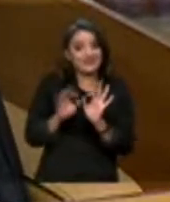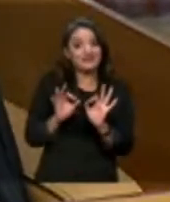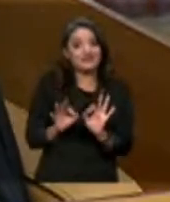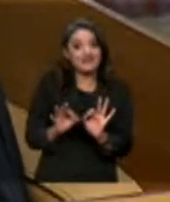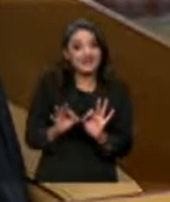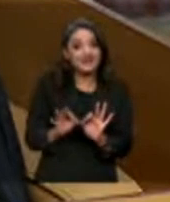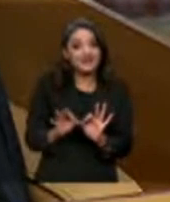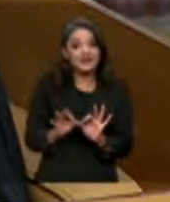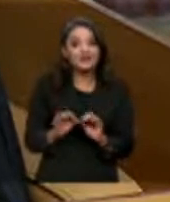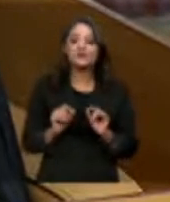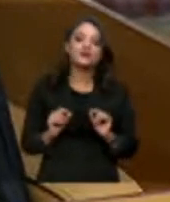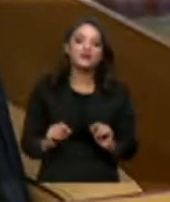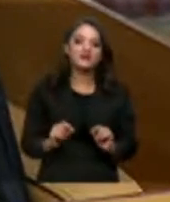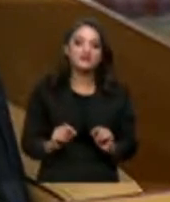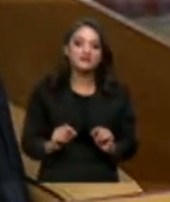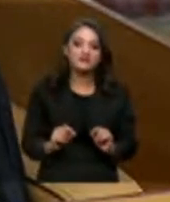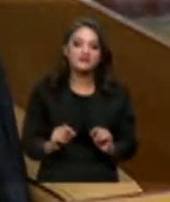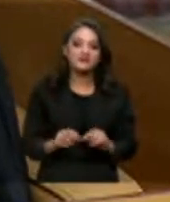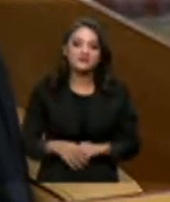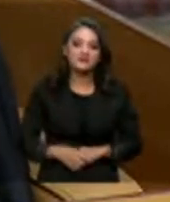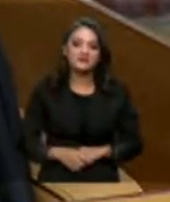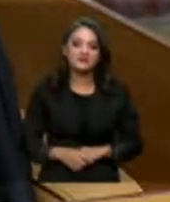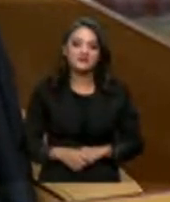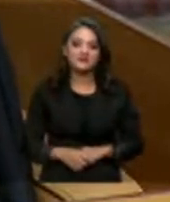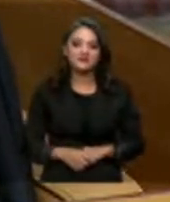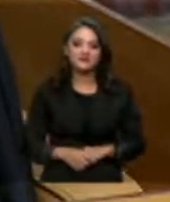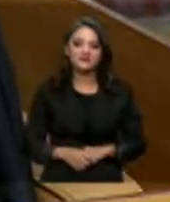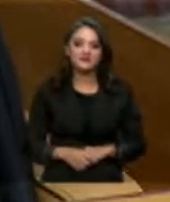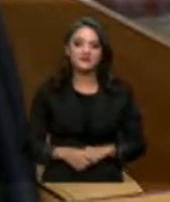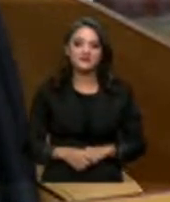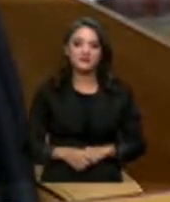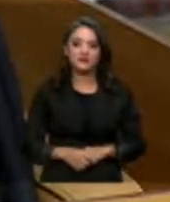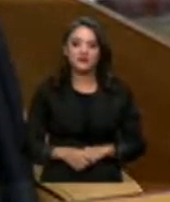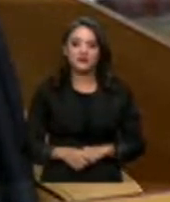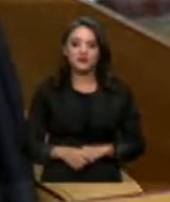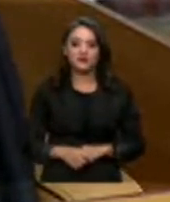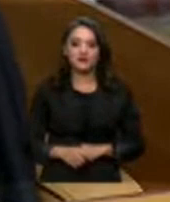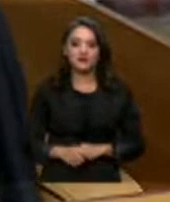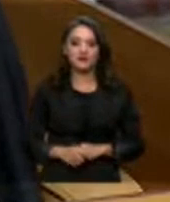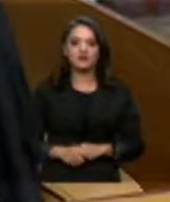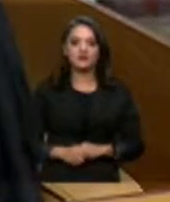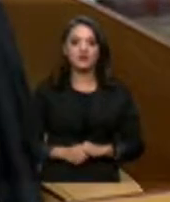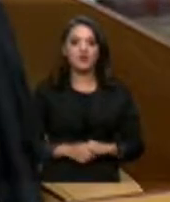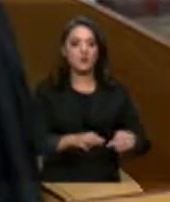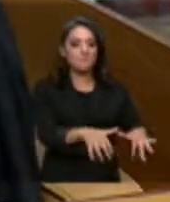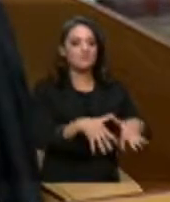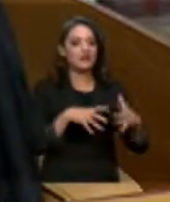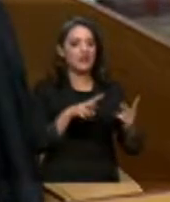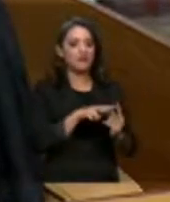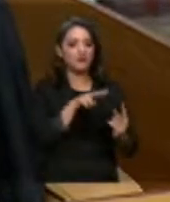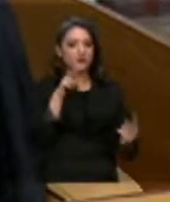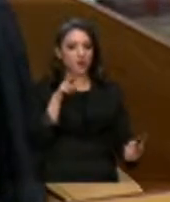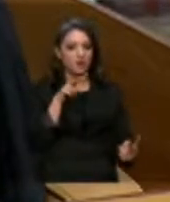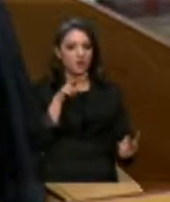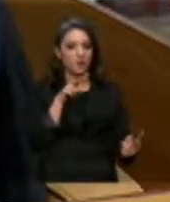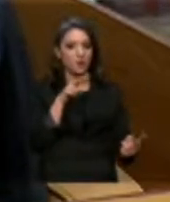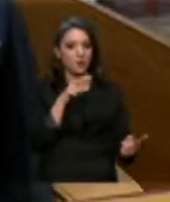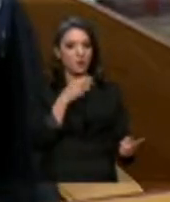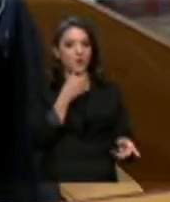que tendo um ministro votado no plenário virtual,